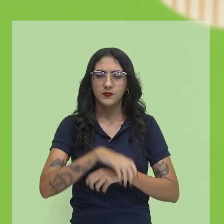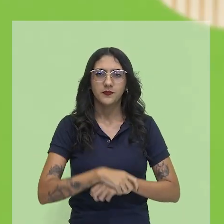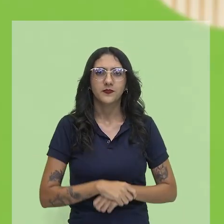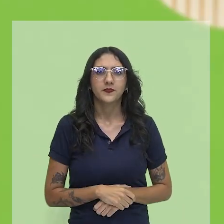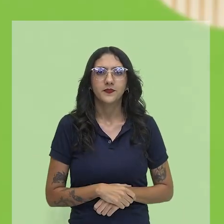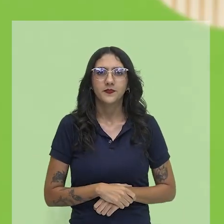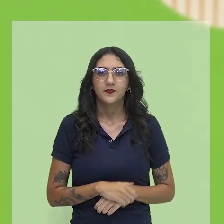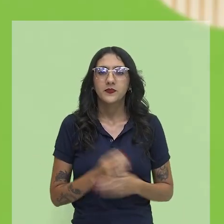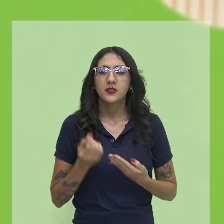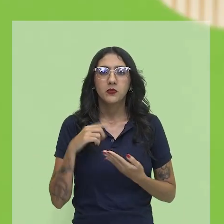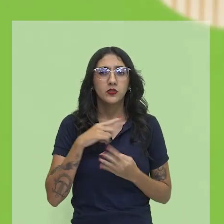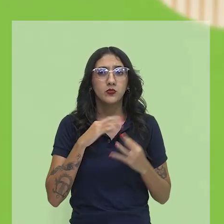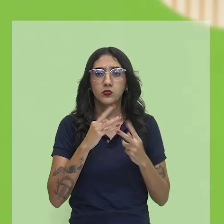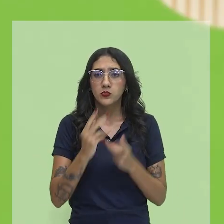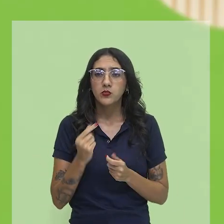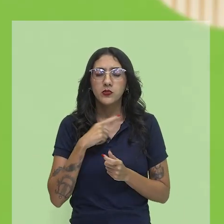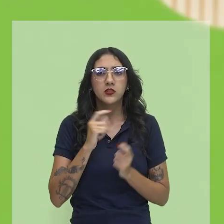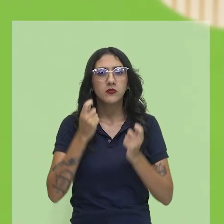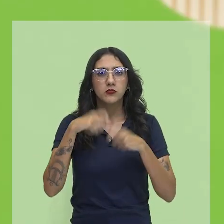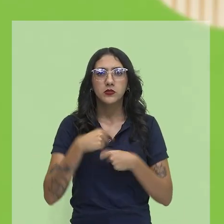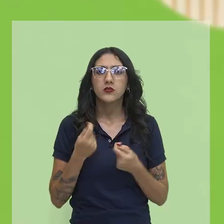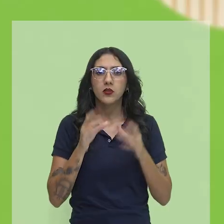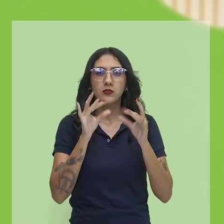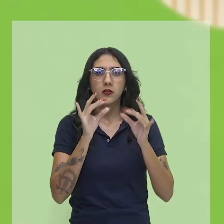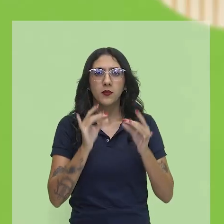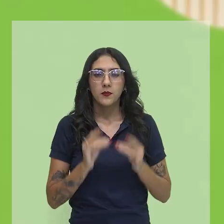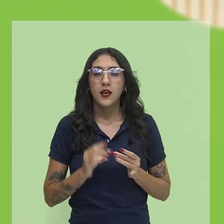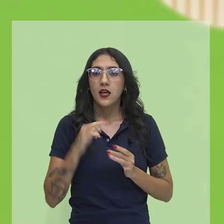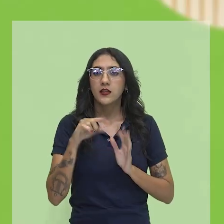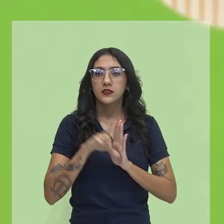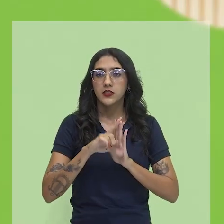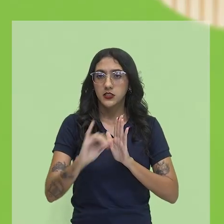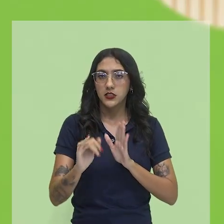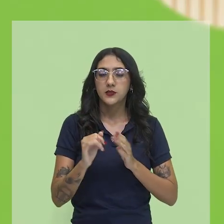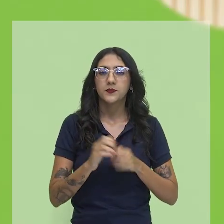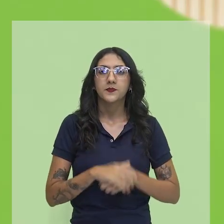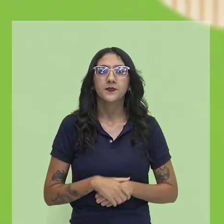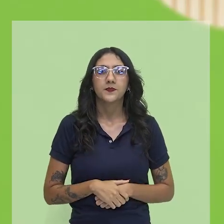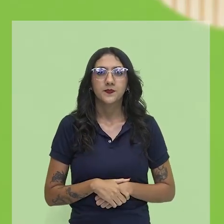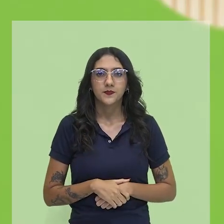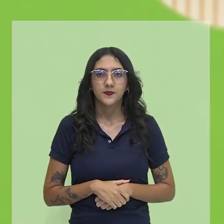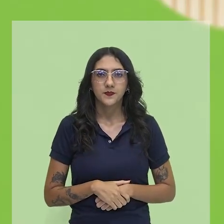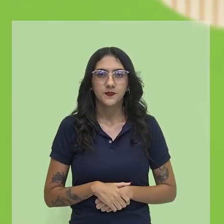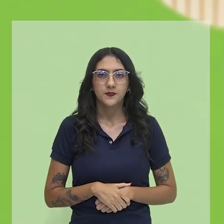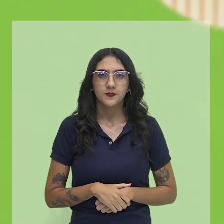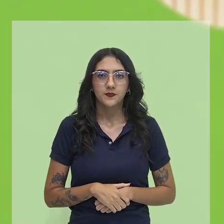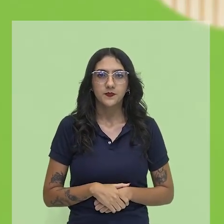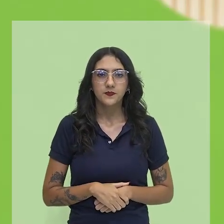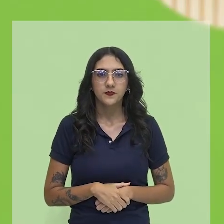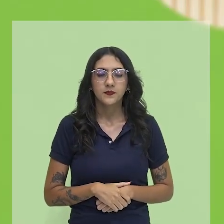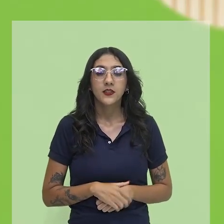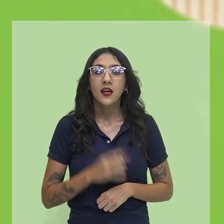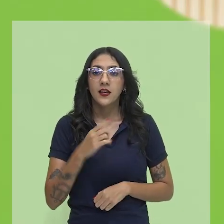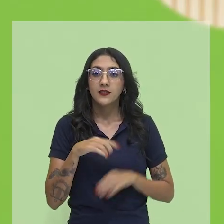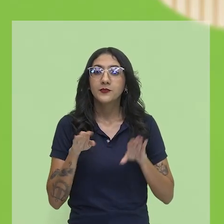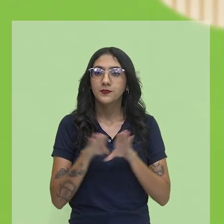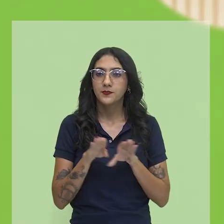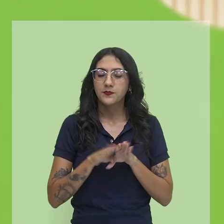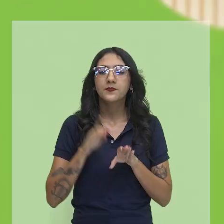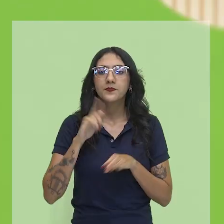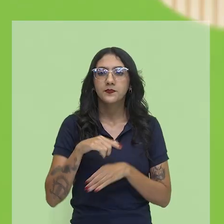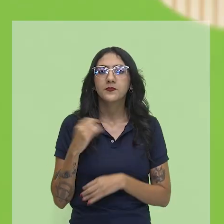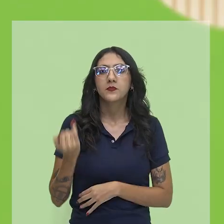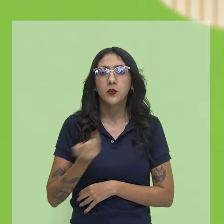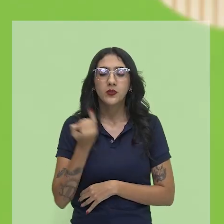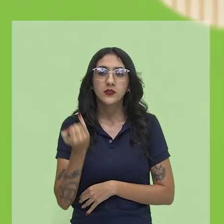né? Isso aí tudo foi definido aí pelas nossas leis de Kepler. E as leis de Kepler não são só importantes para isso, elas